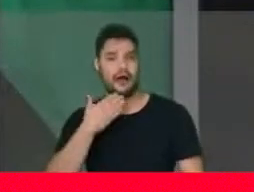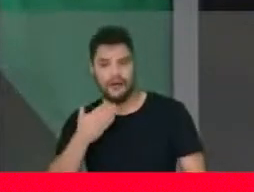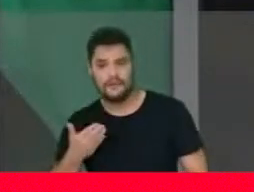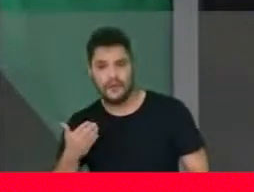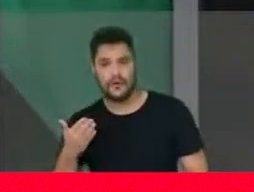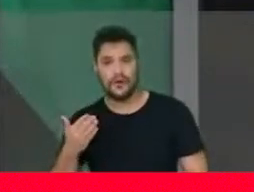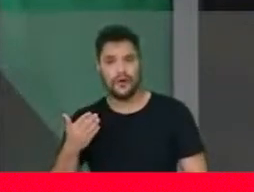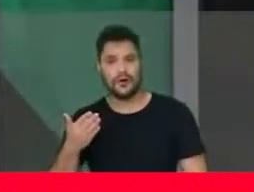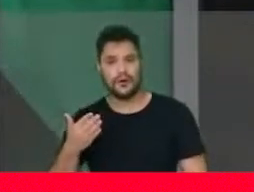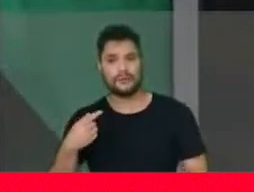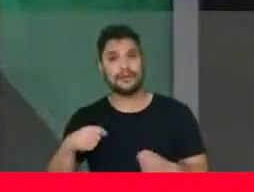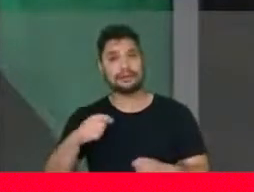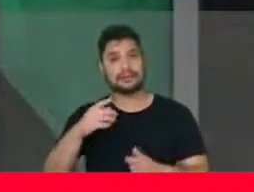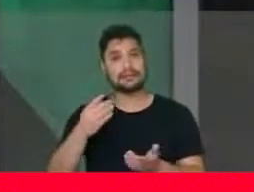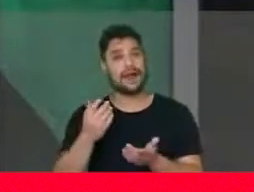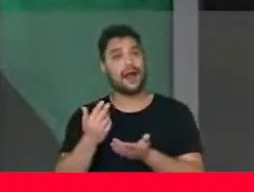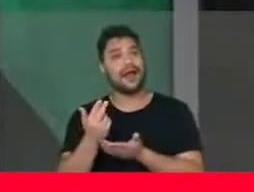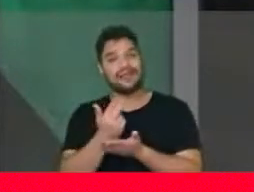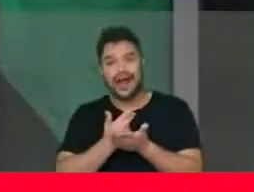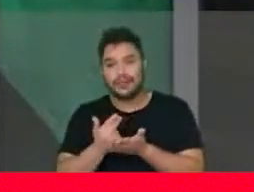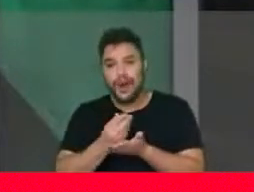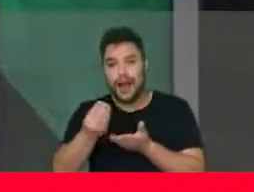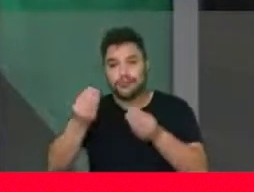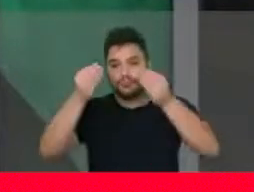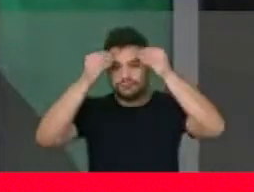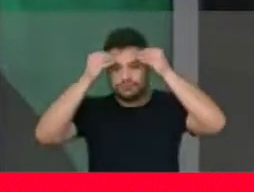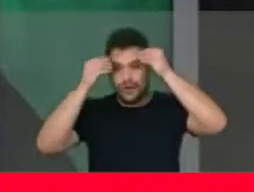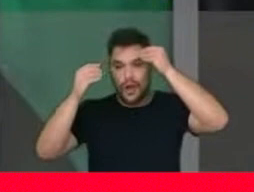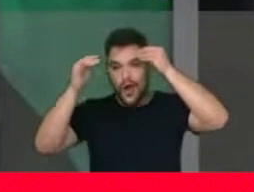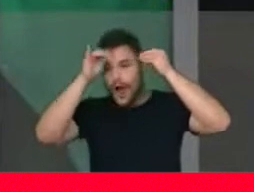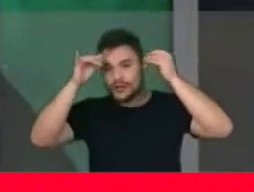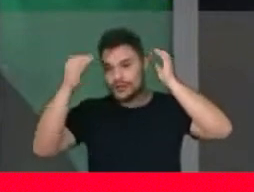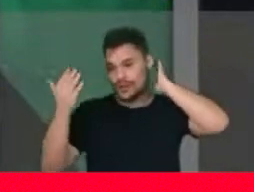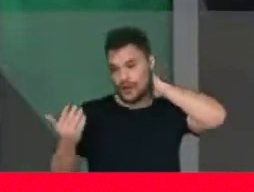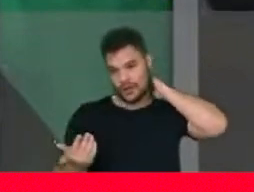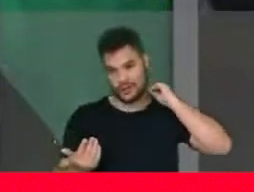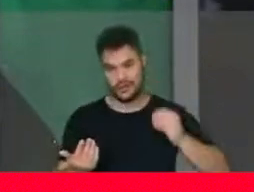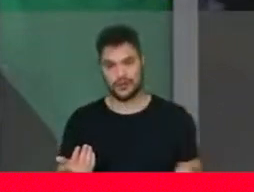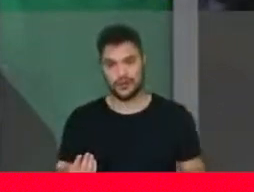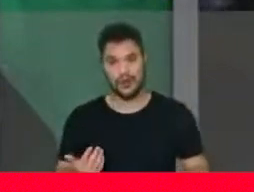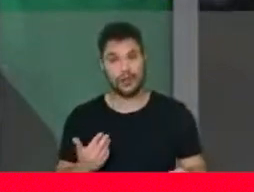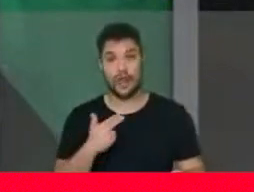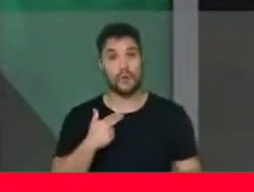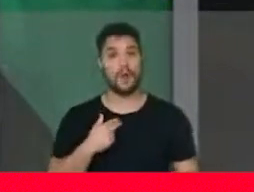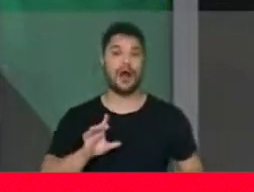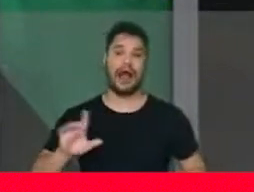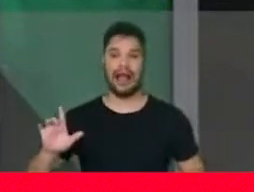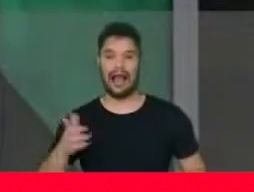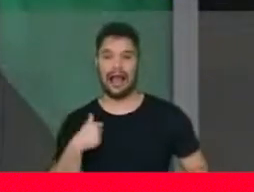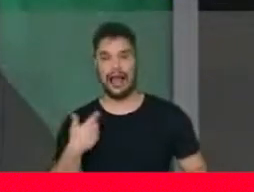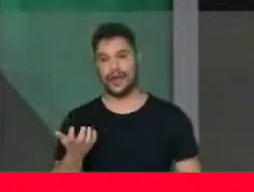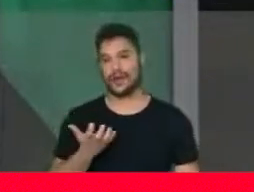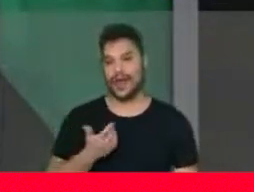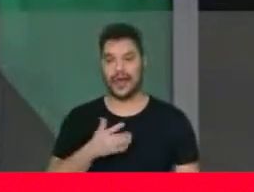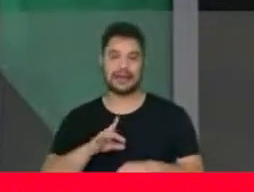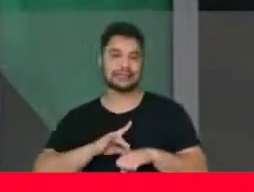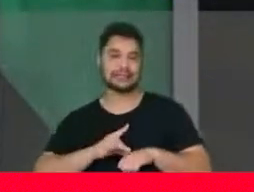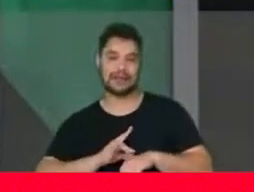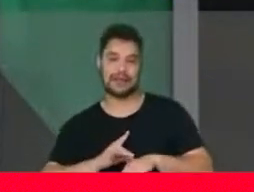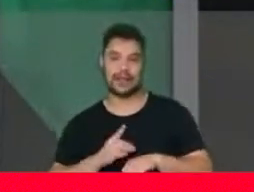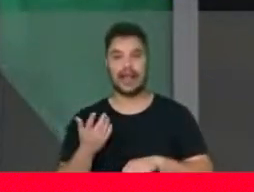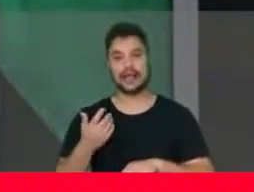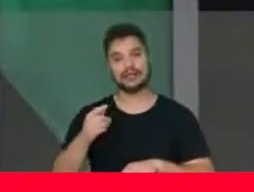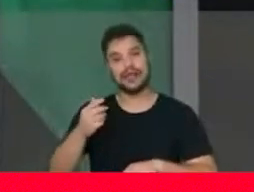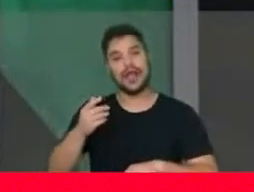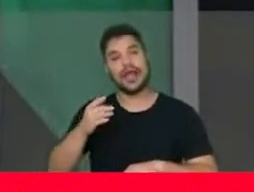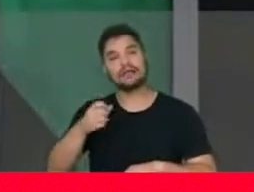você tem que tatuar otário na tua testa. Não dá para você fazer o L achando que vai ter picanha e cervejinha de graça, e ele já aumentou o